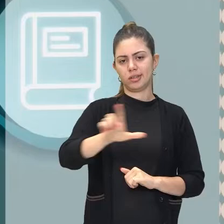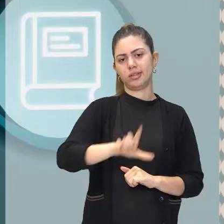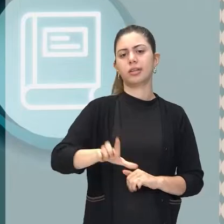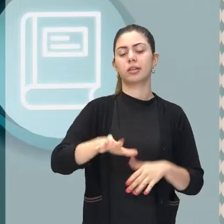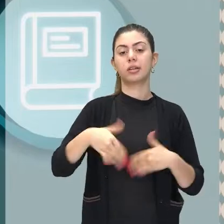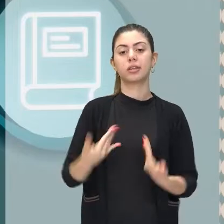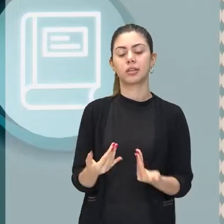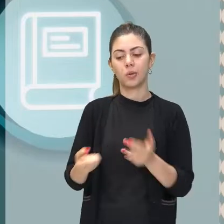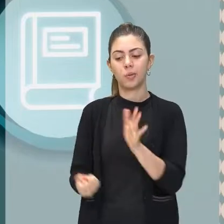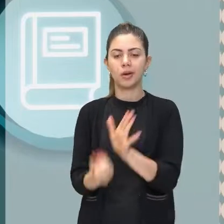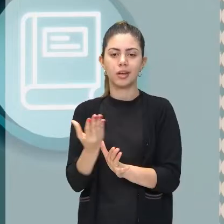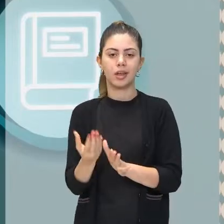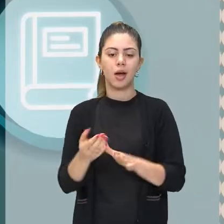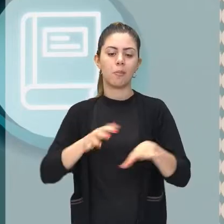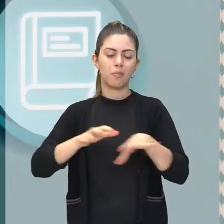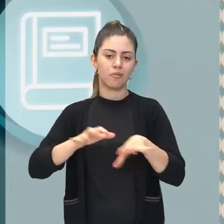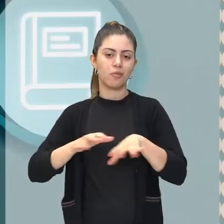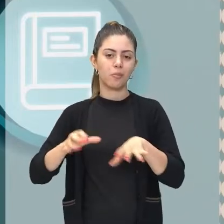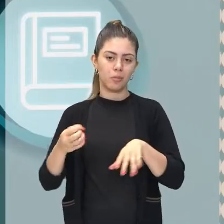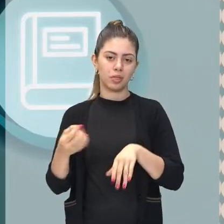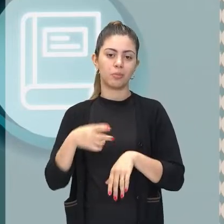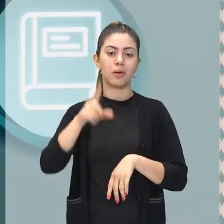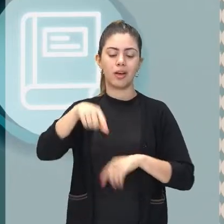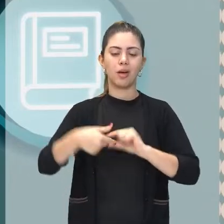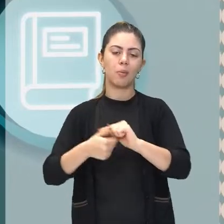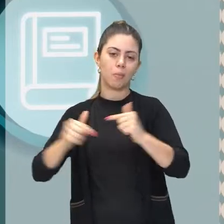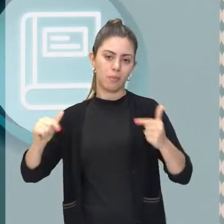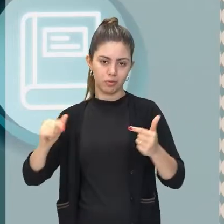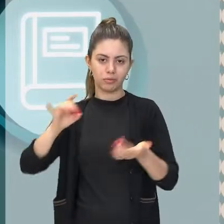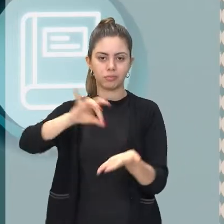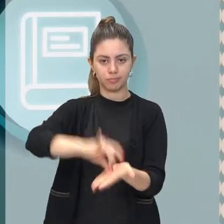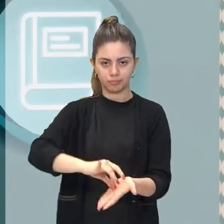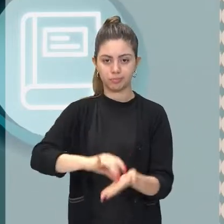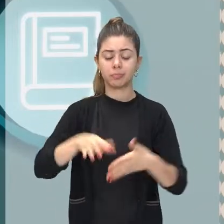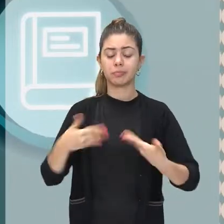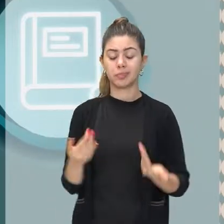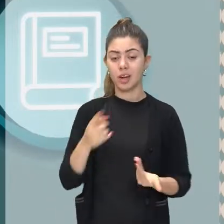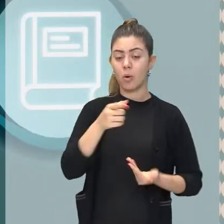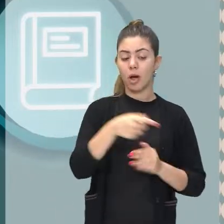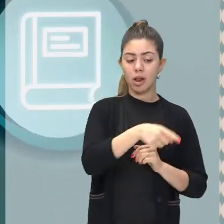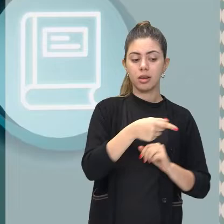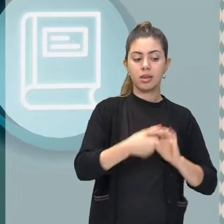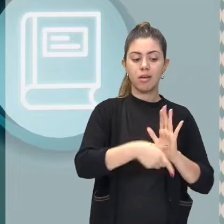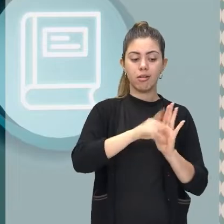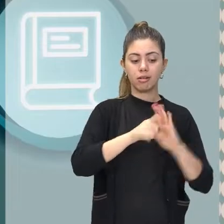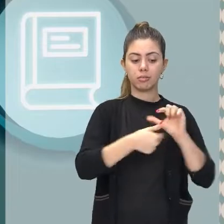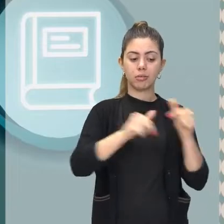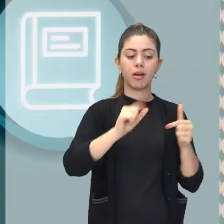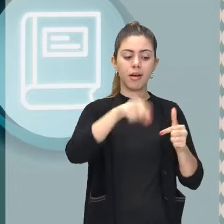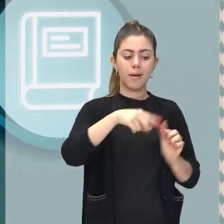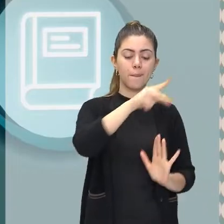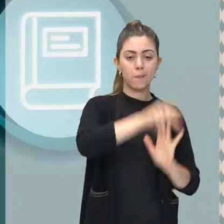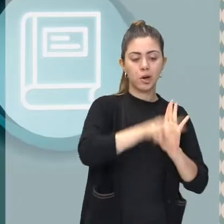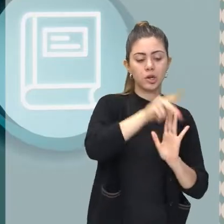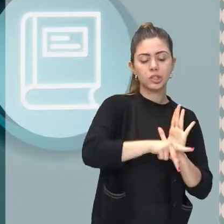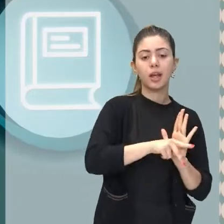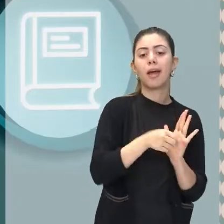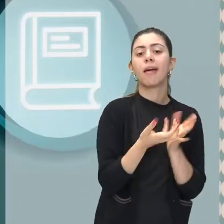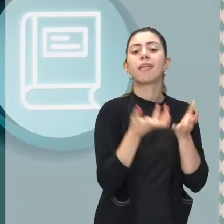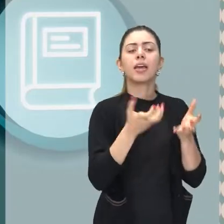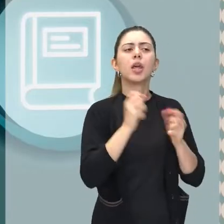o novo movimento, que seria o quê? O modernismo em si. Então ele é um projeto literário que vai buscar